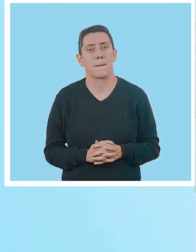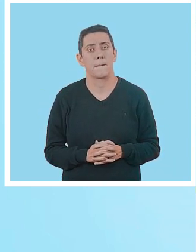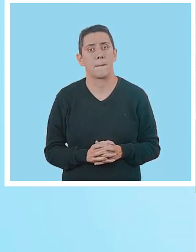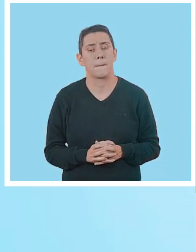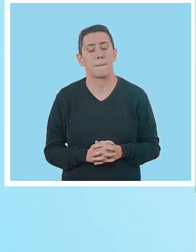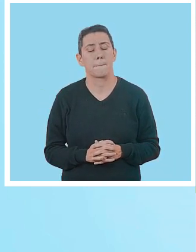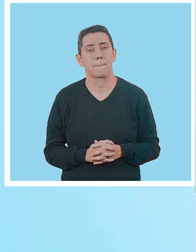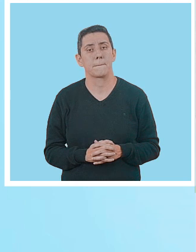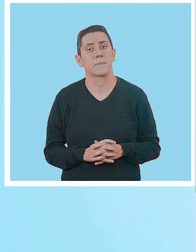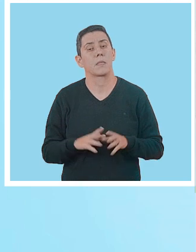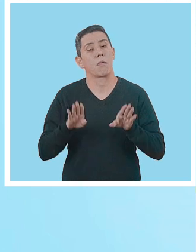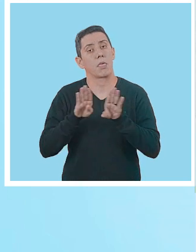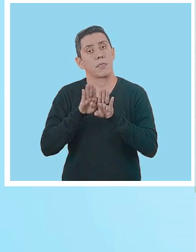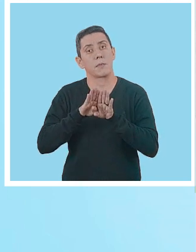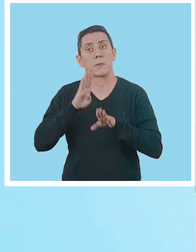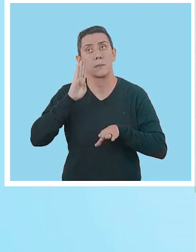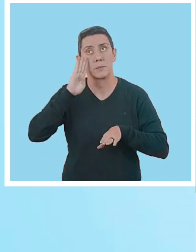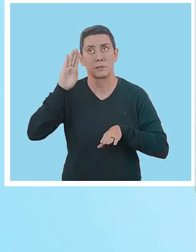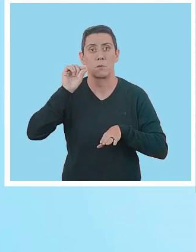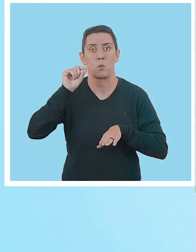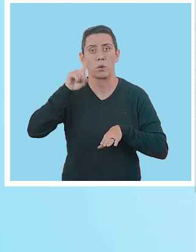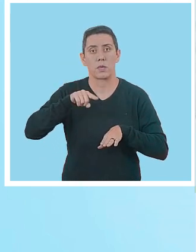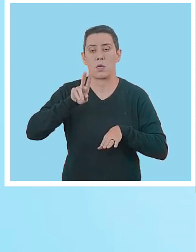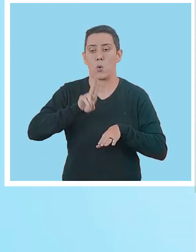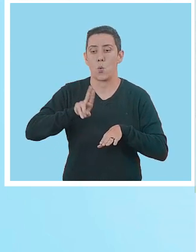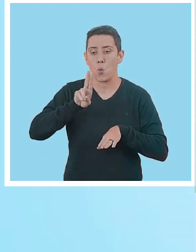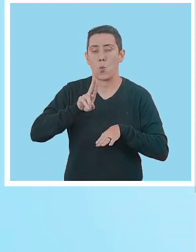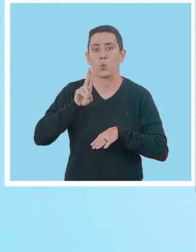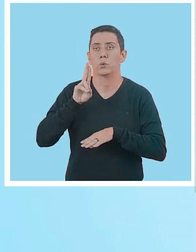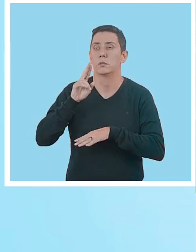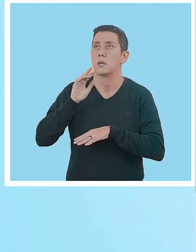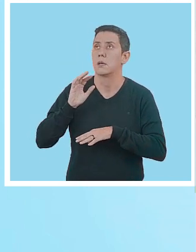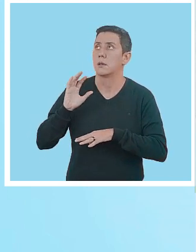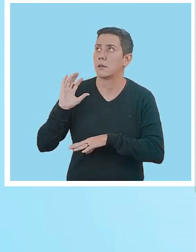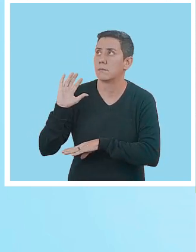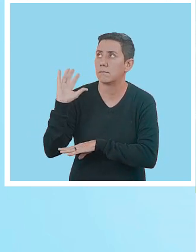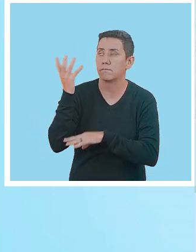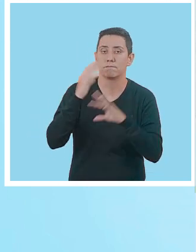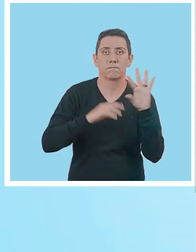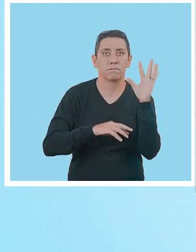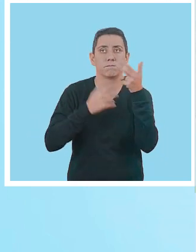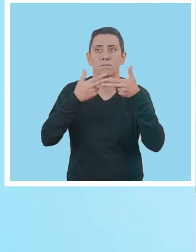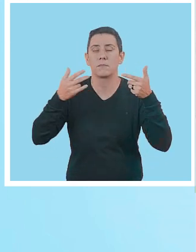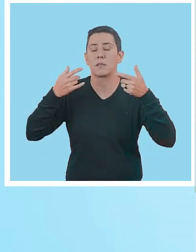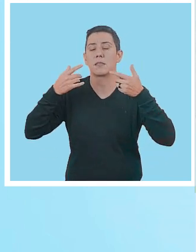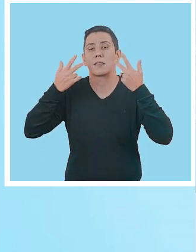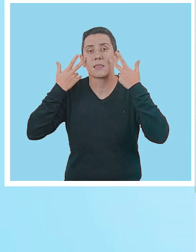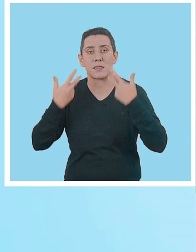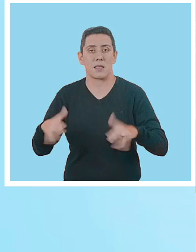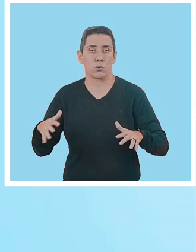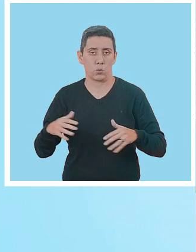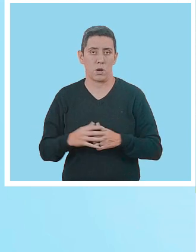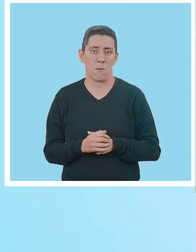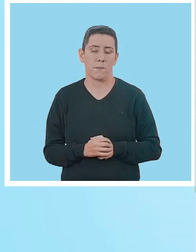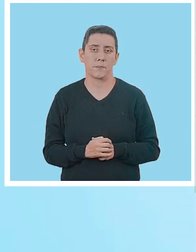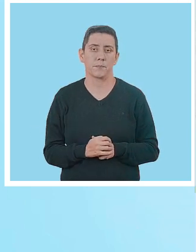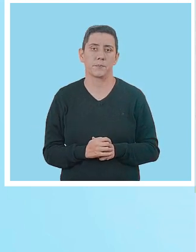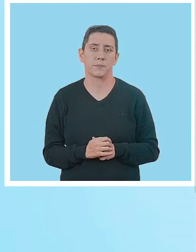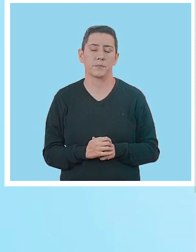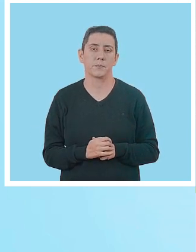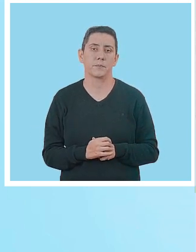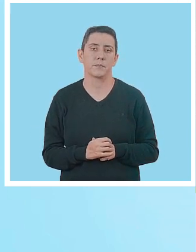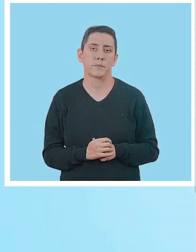que um simples né então o que que por exemplo se voltando para o carro elétrico né porque que tá é